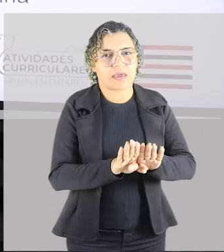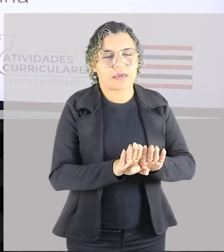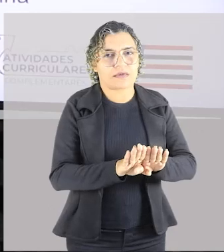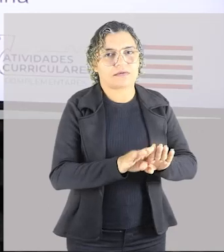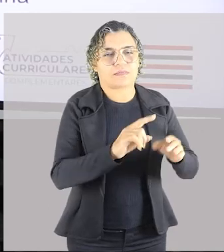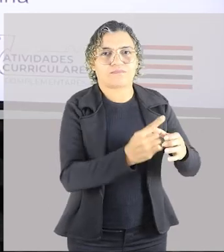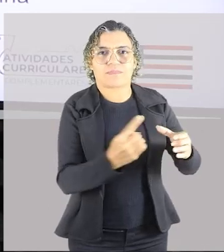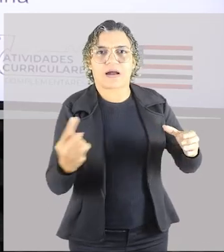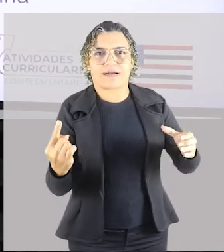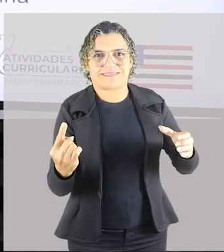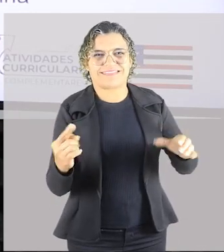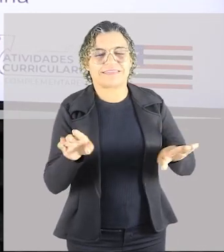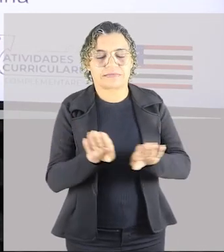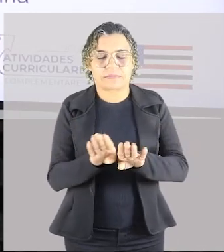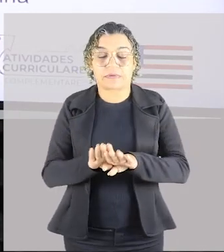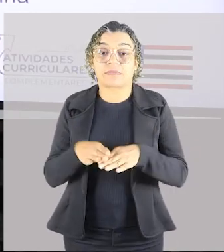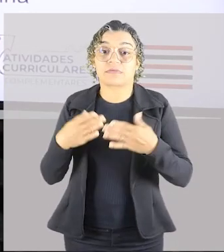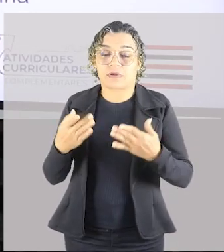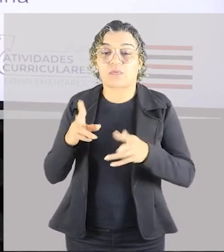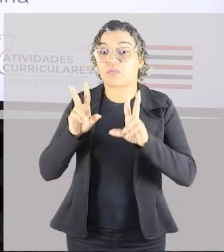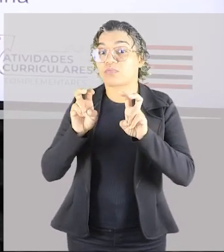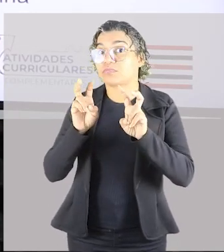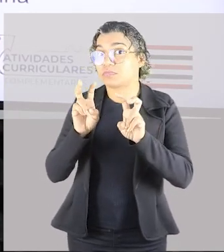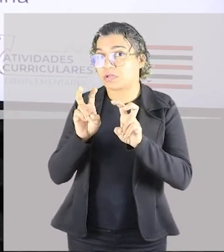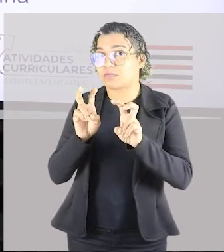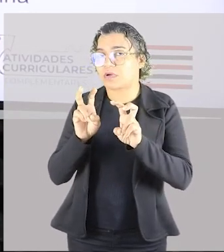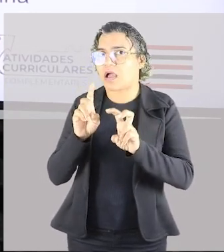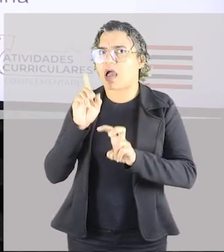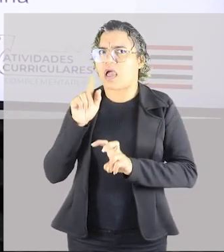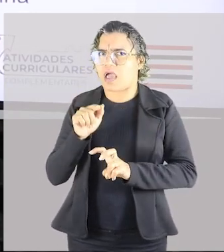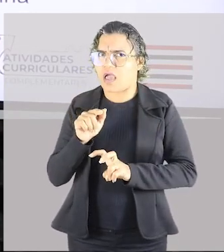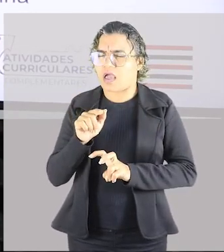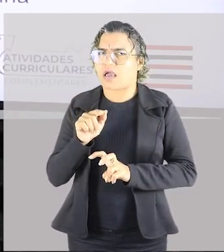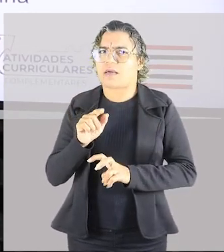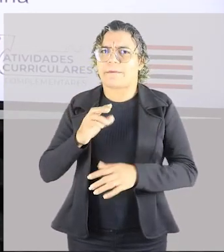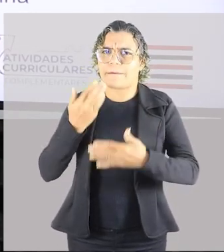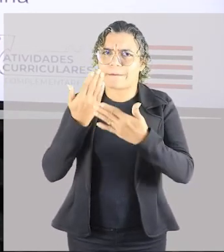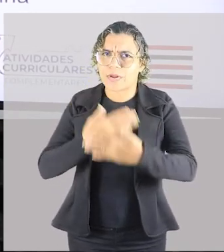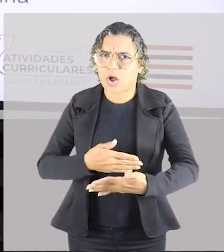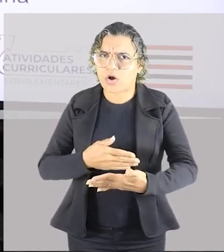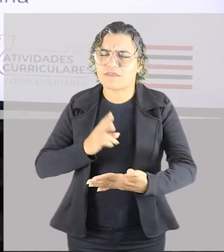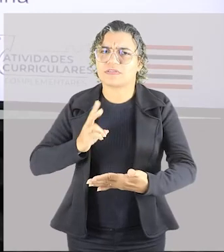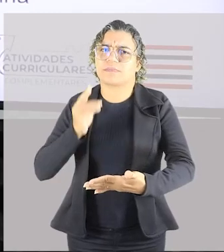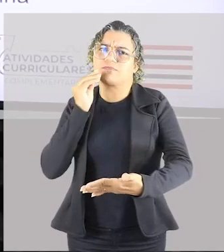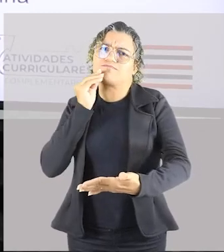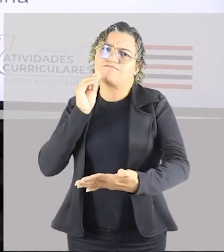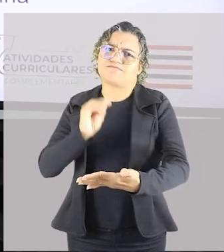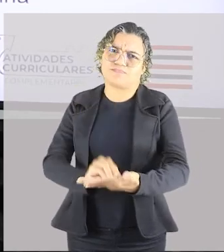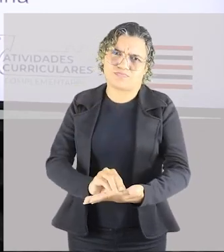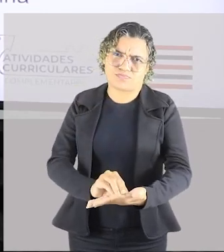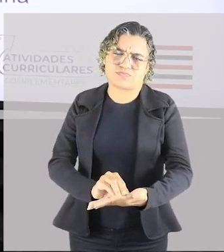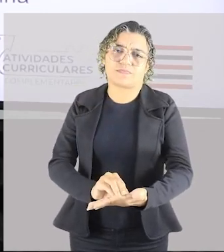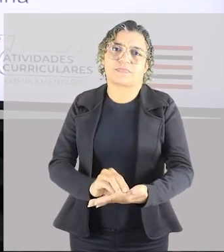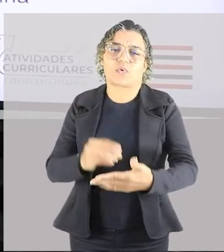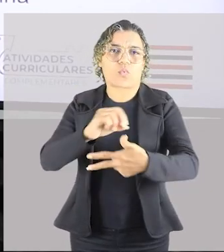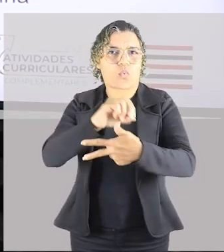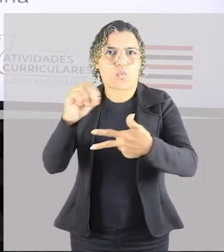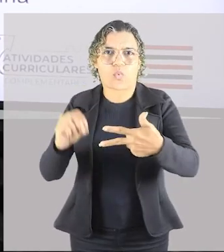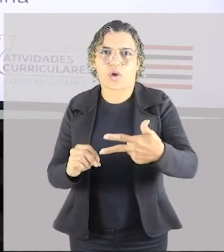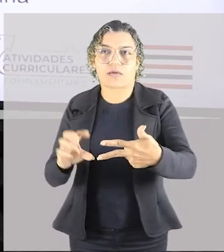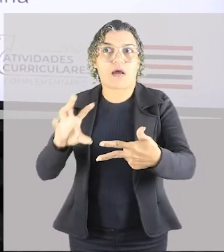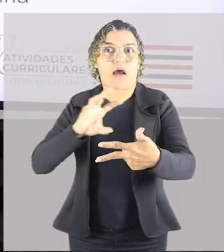de urbanização. Temática que não cai, estudante. Ela despenca nas provas de vestibular. O Enem